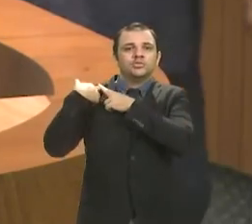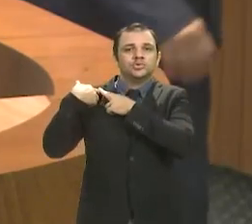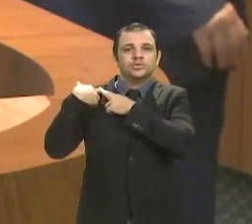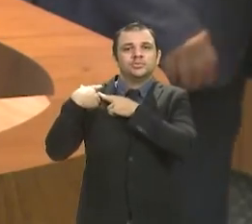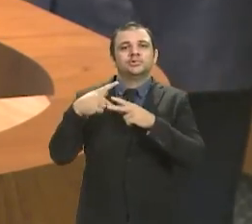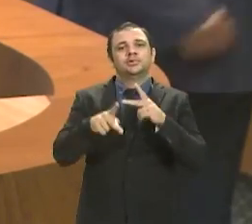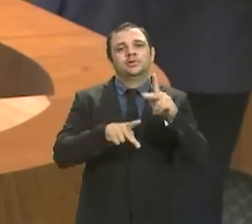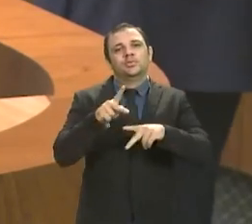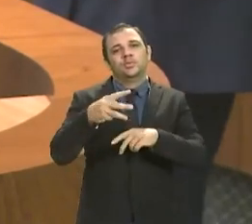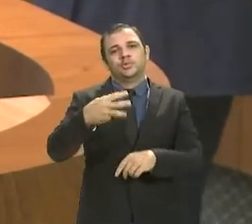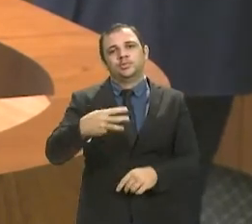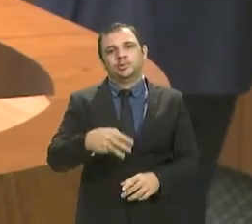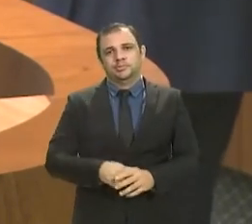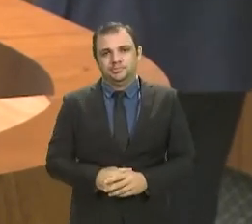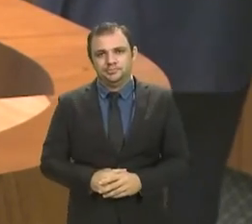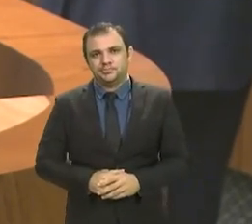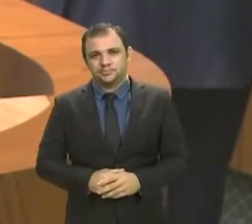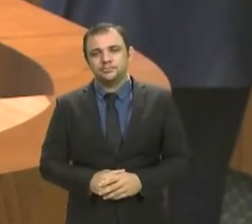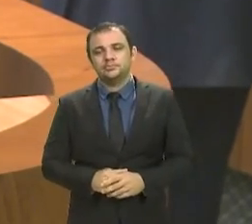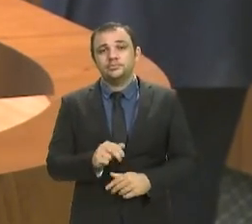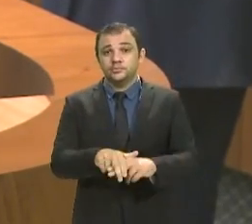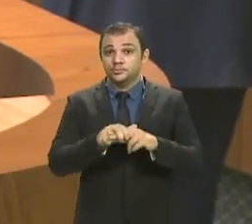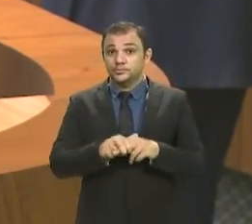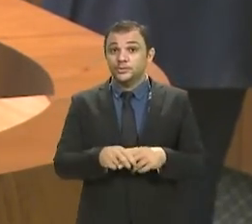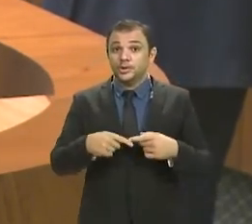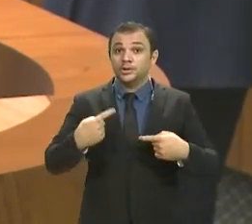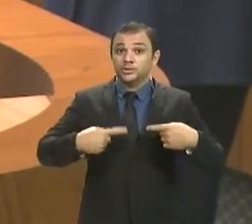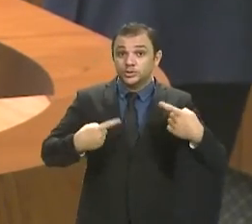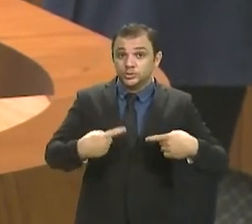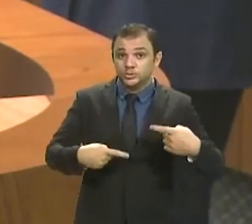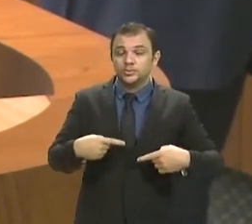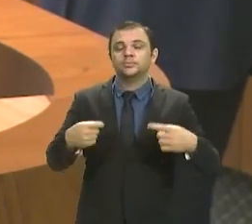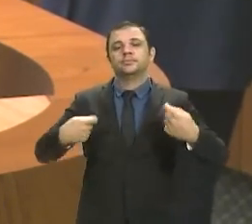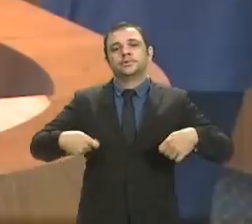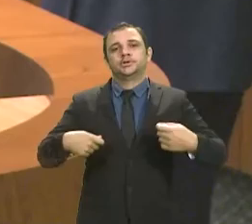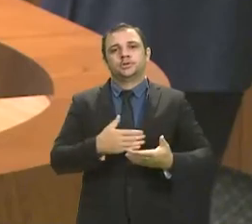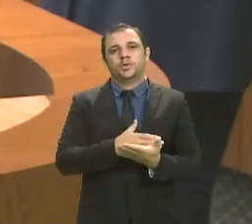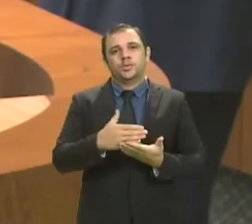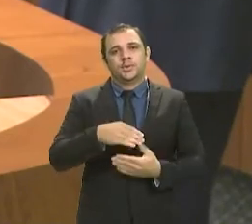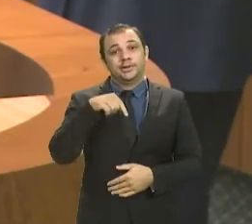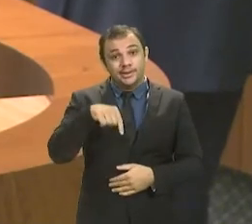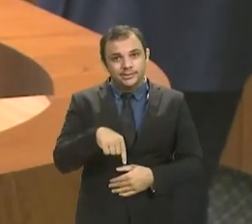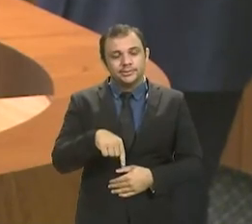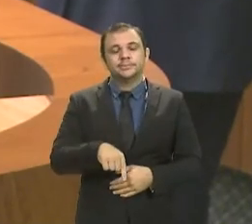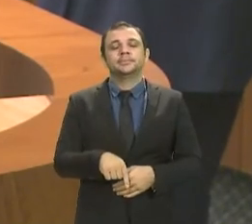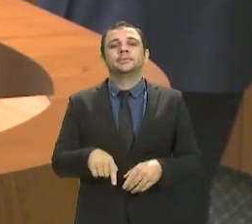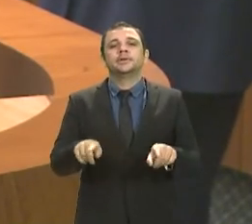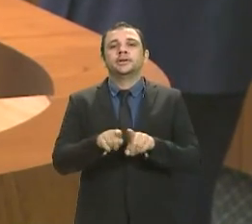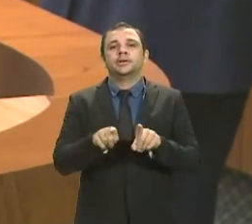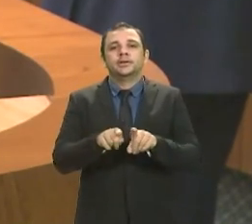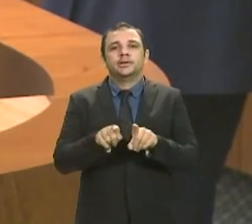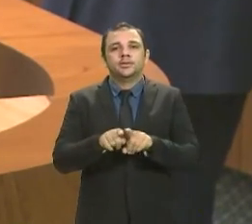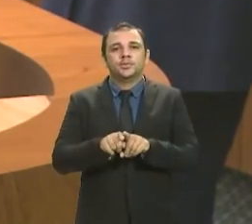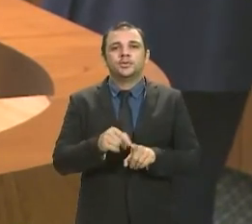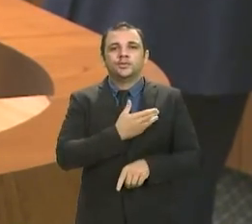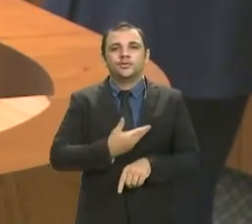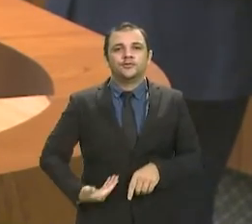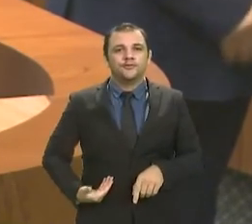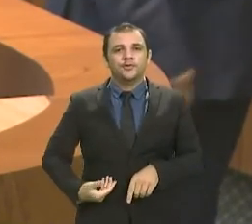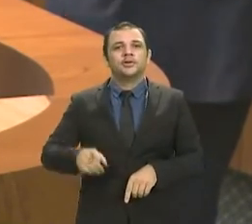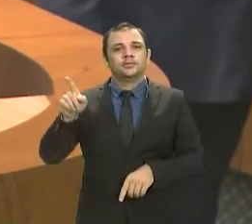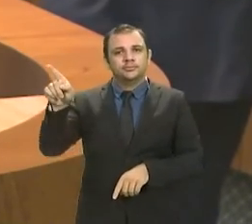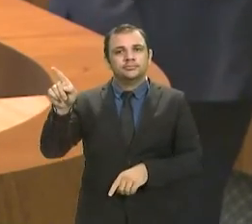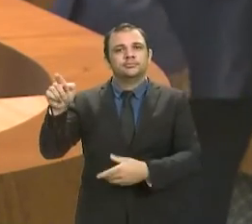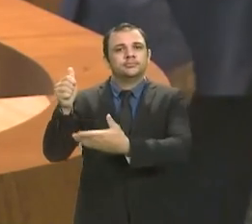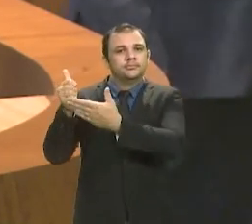é necessário que esse debate possa começar aqui e que o governo também possa fazer a sua parte na cidade de Bacabal. É inadmissível